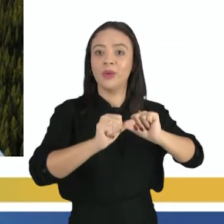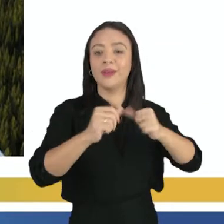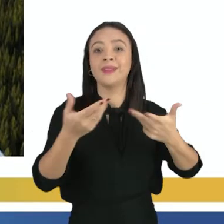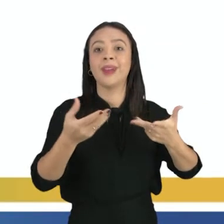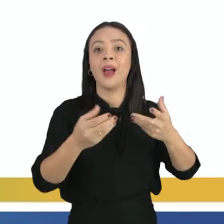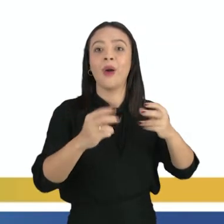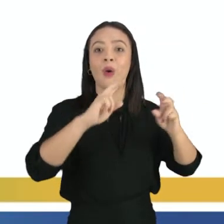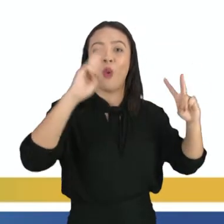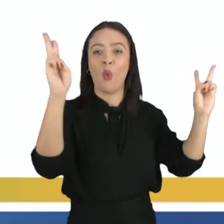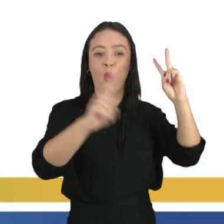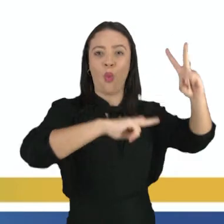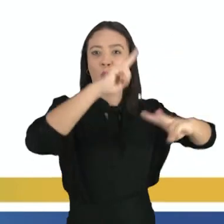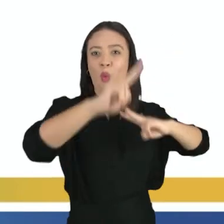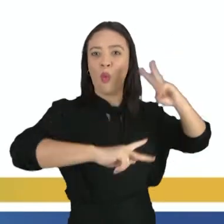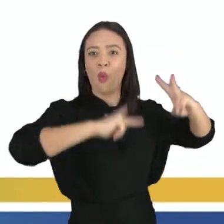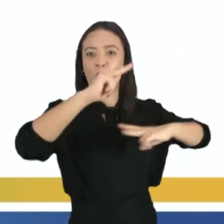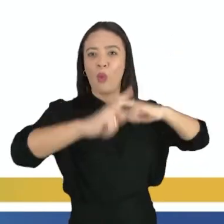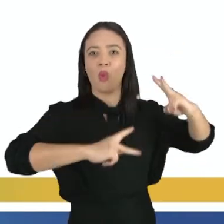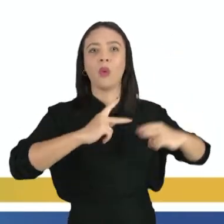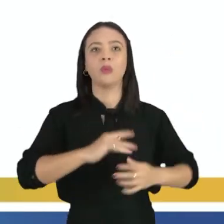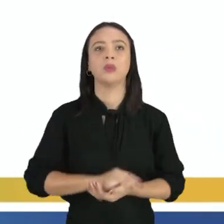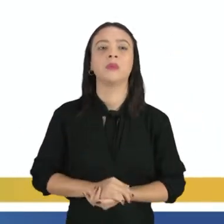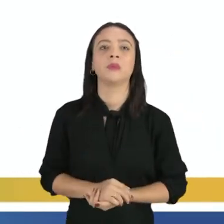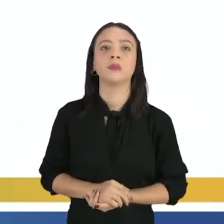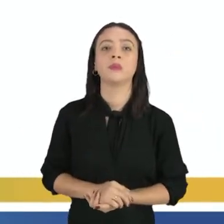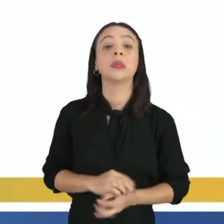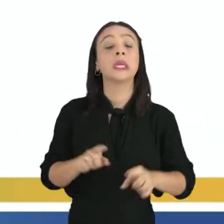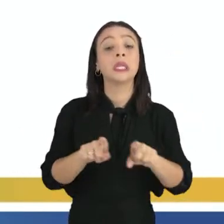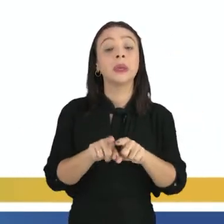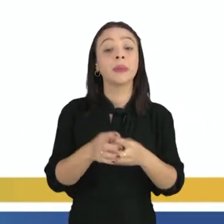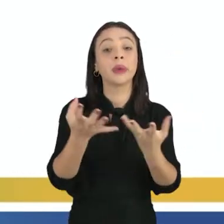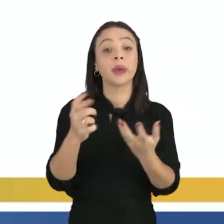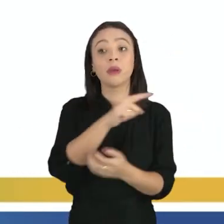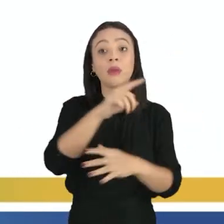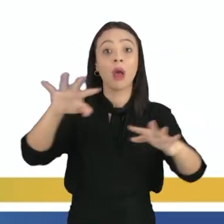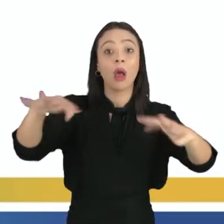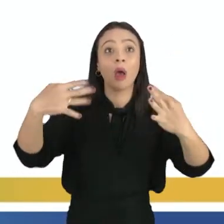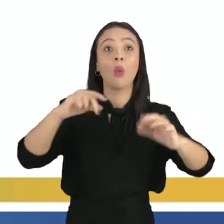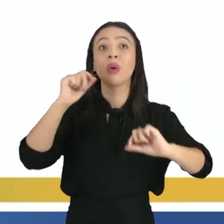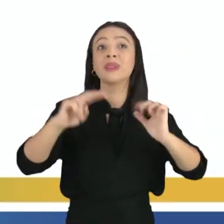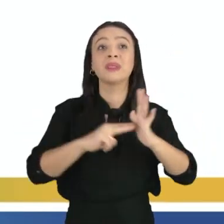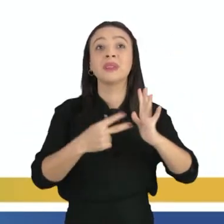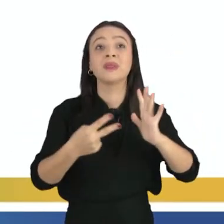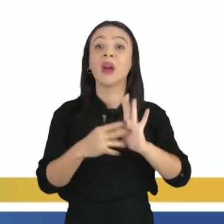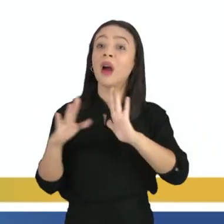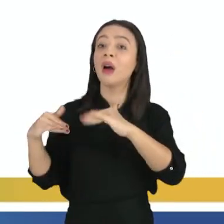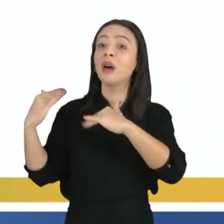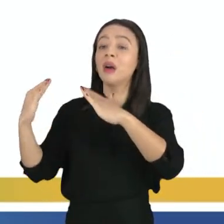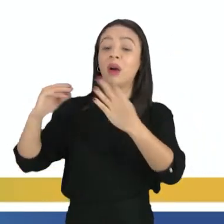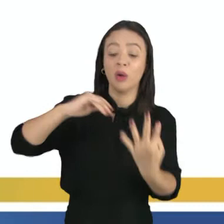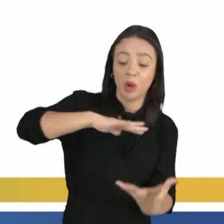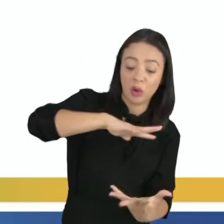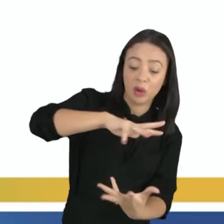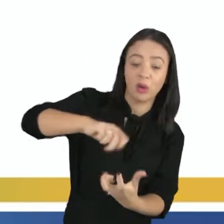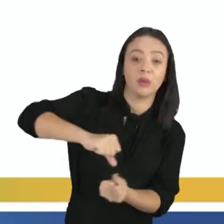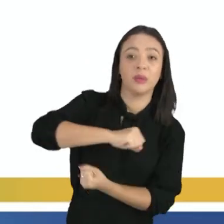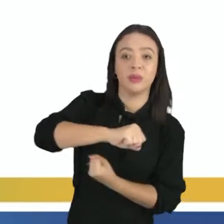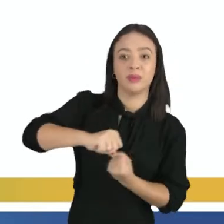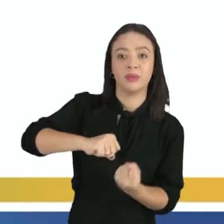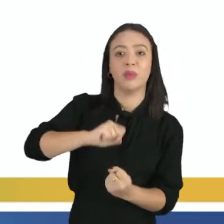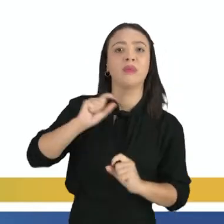aerogerador. E aí, pessoal, eu chamo a atenção para vocês do que é o desenvolvimento sustentável,